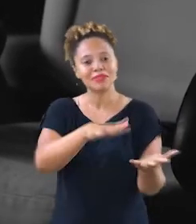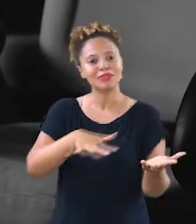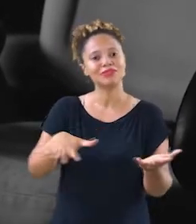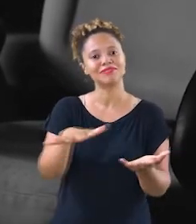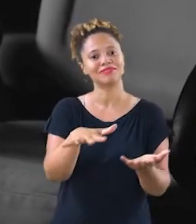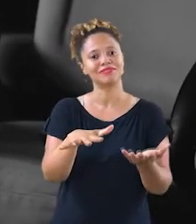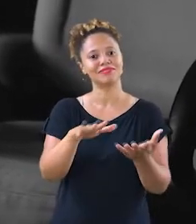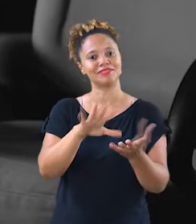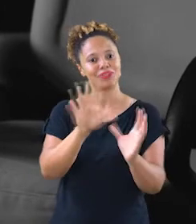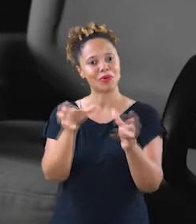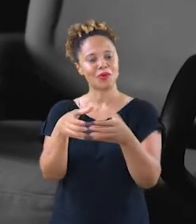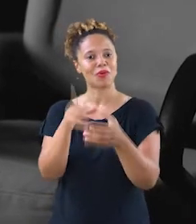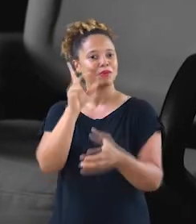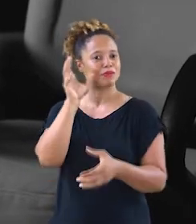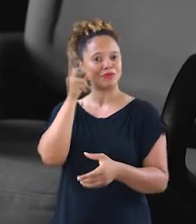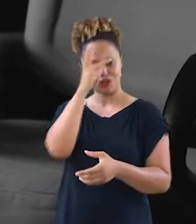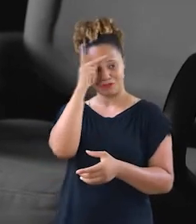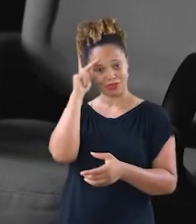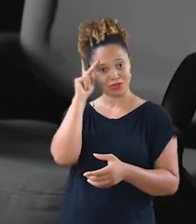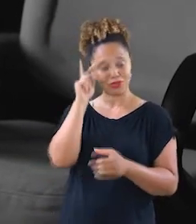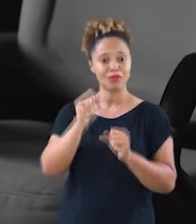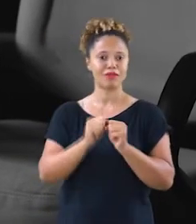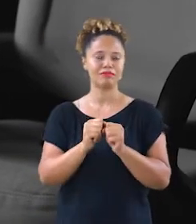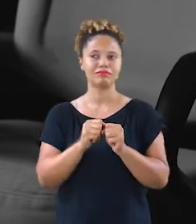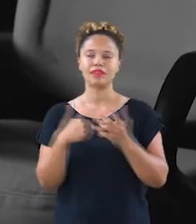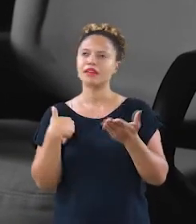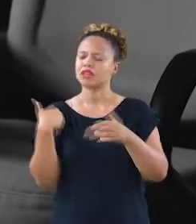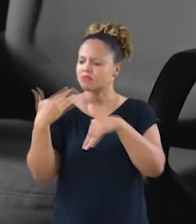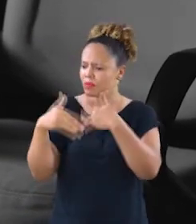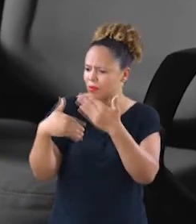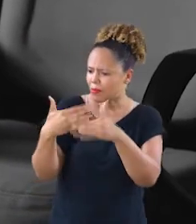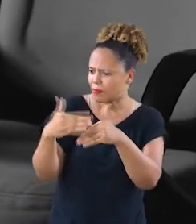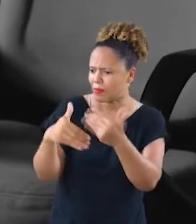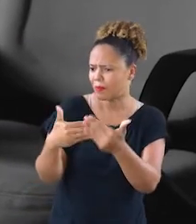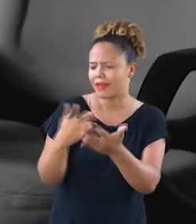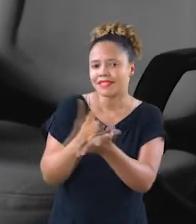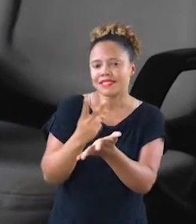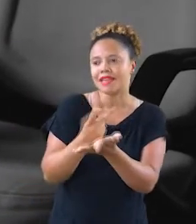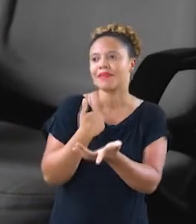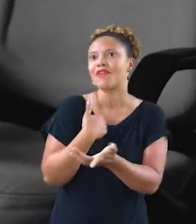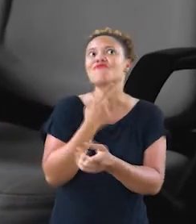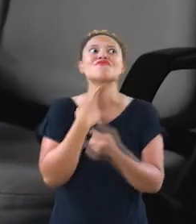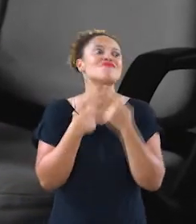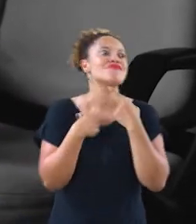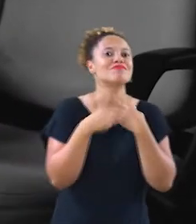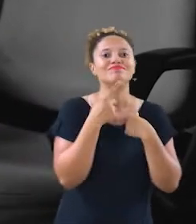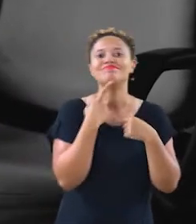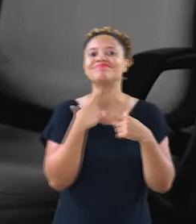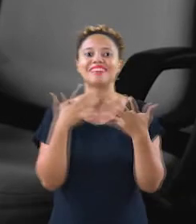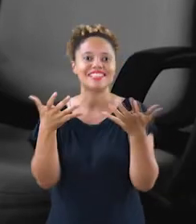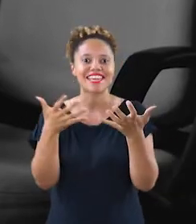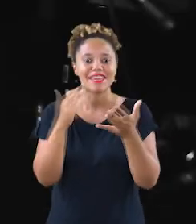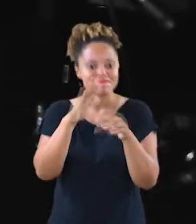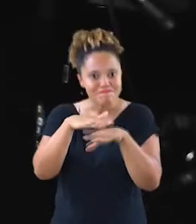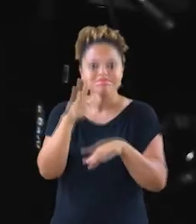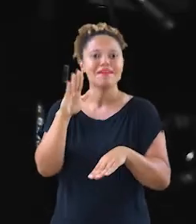exemplo. E isso começou a virar uma bola de neve, assim, porque daí eu comecei cada vez a querer compor mais, tentando me